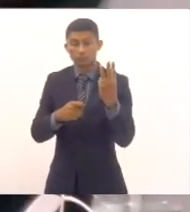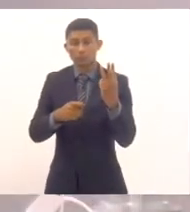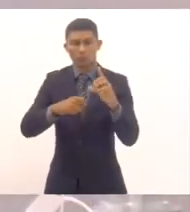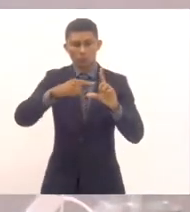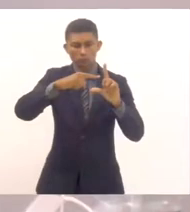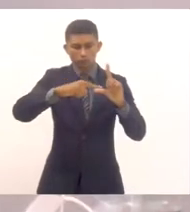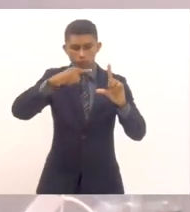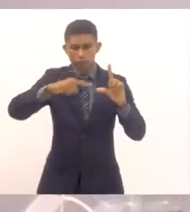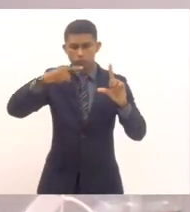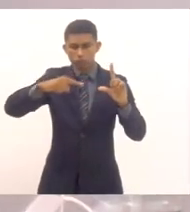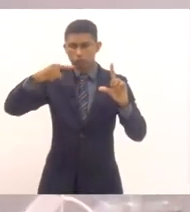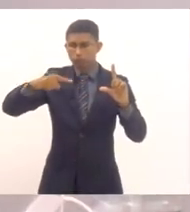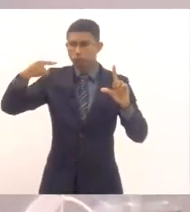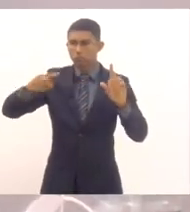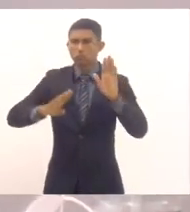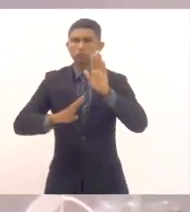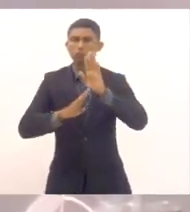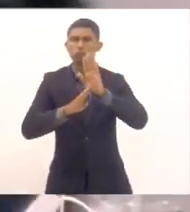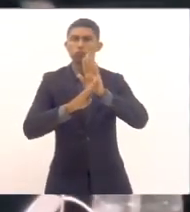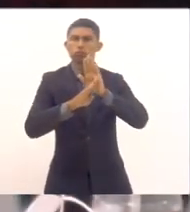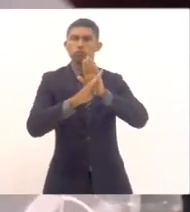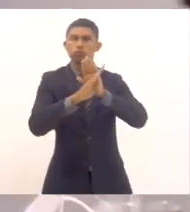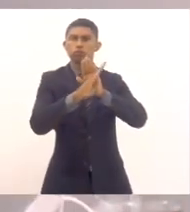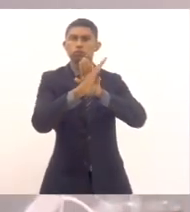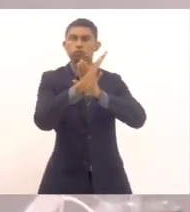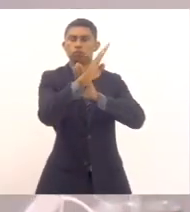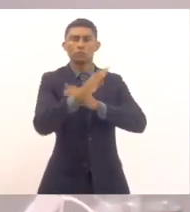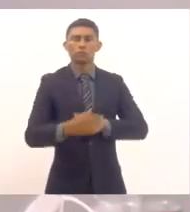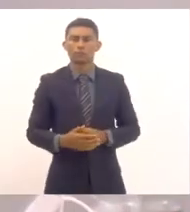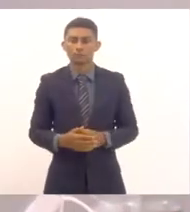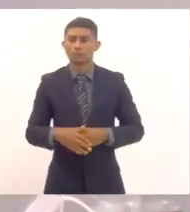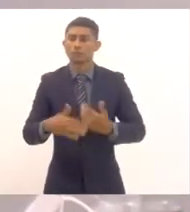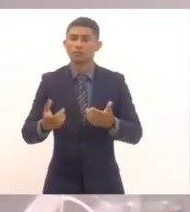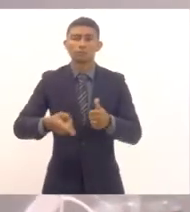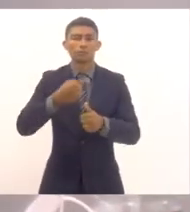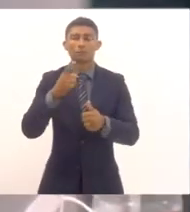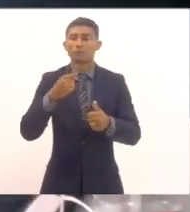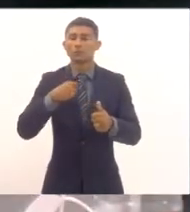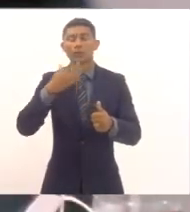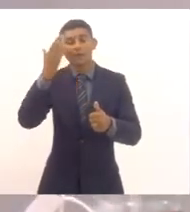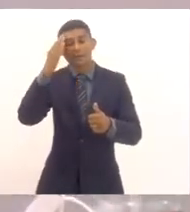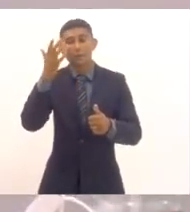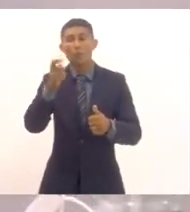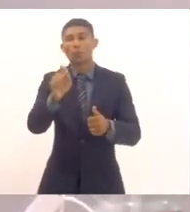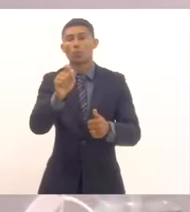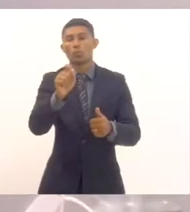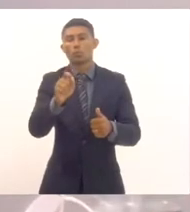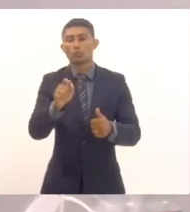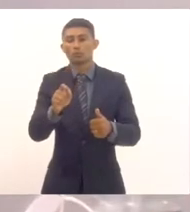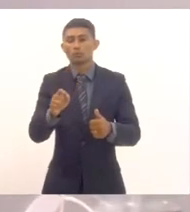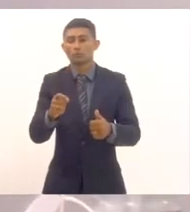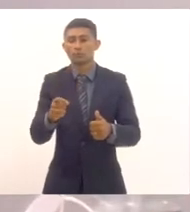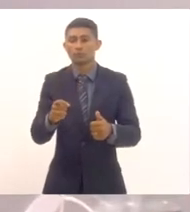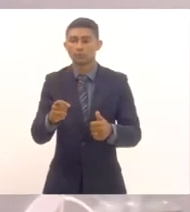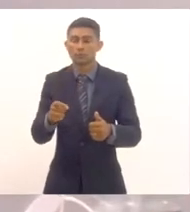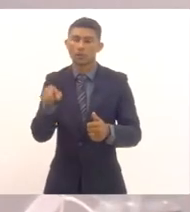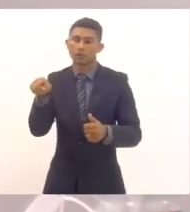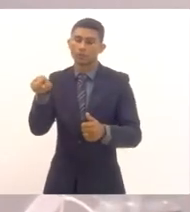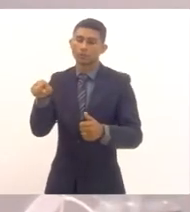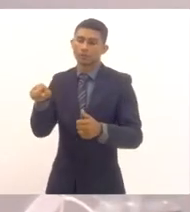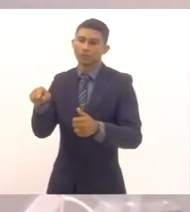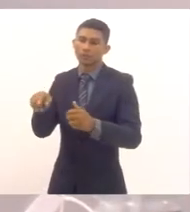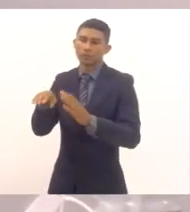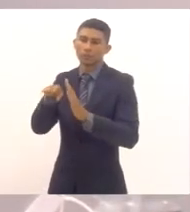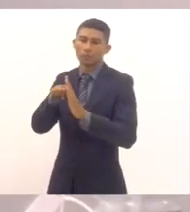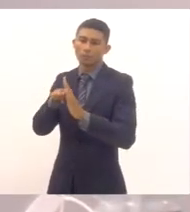de uma aumentada Então queria saber em primeiro lugar qual o balanço que o senhor pode fazer que não é operação cidade integrada